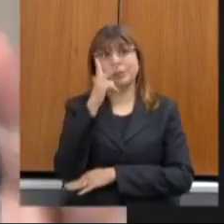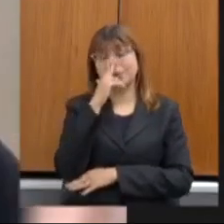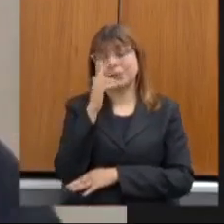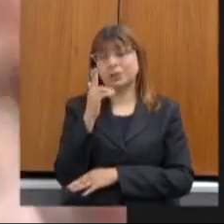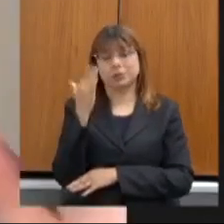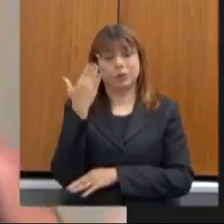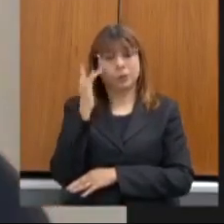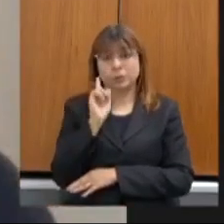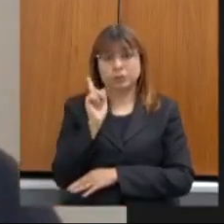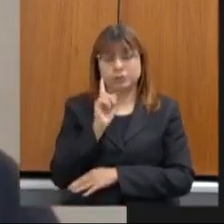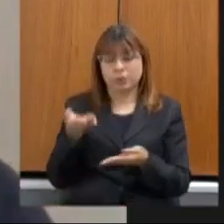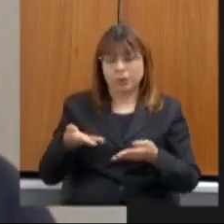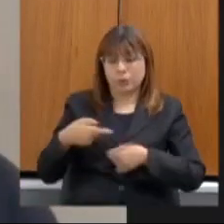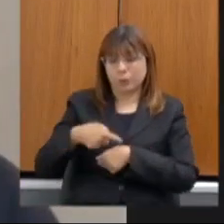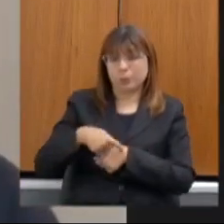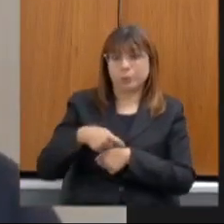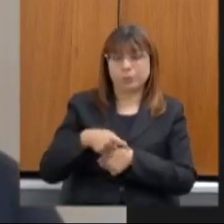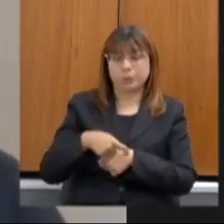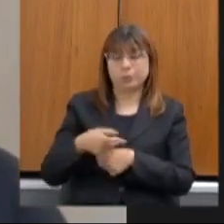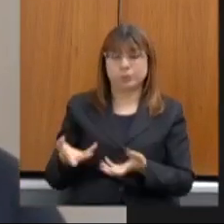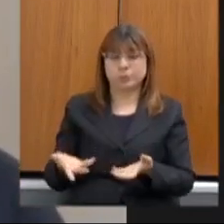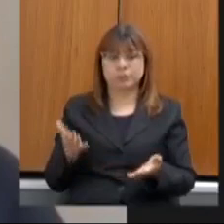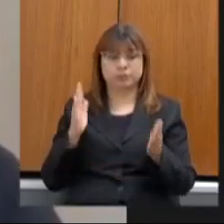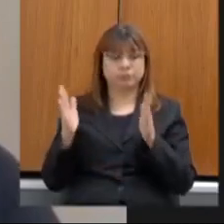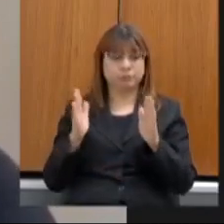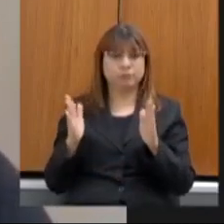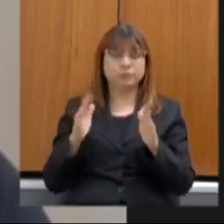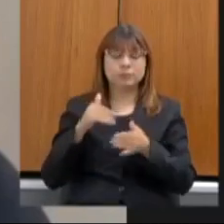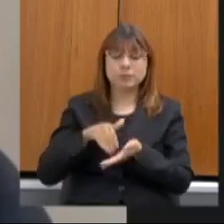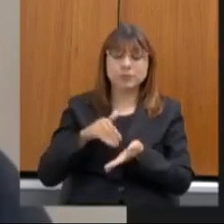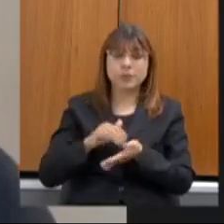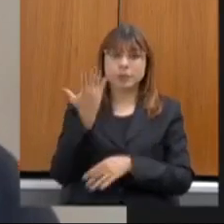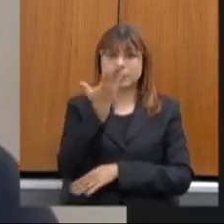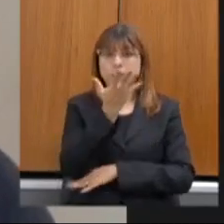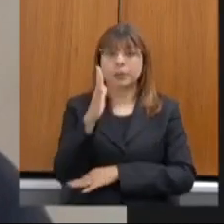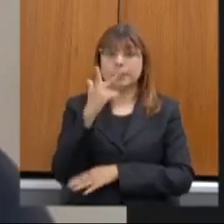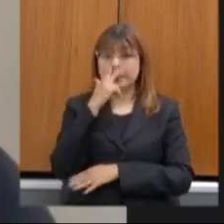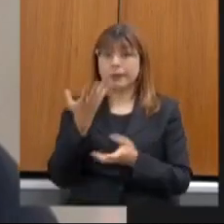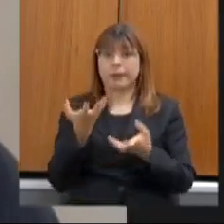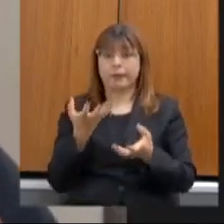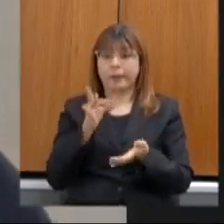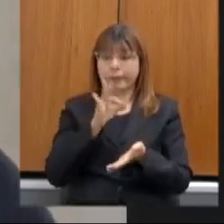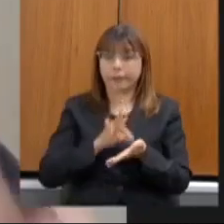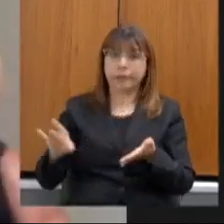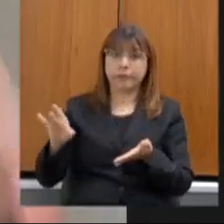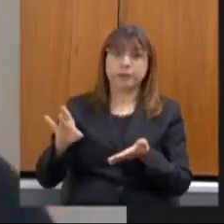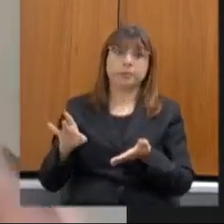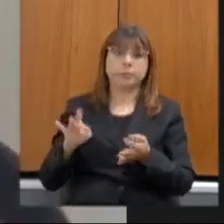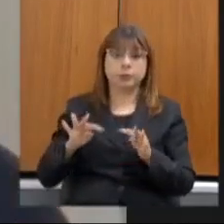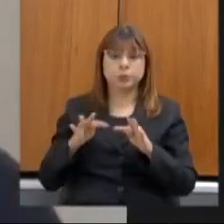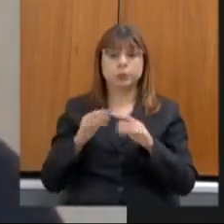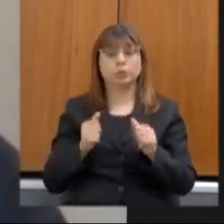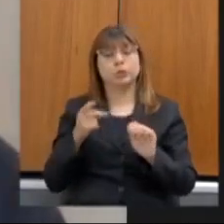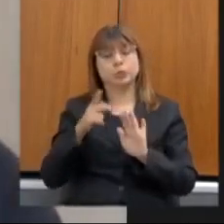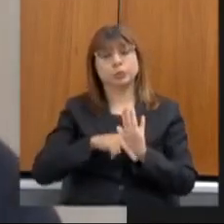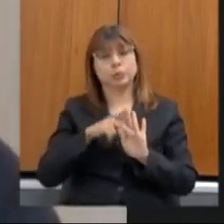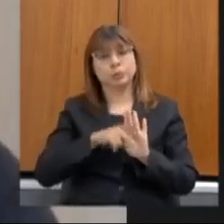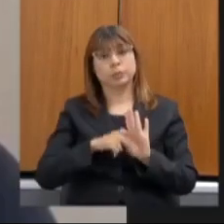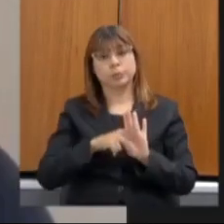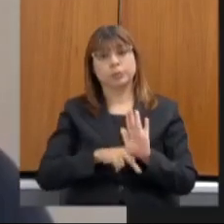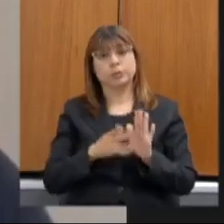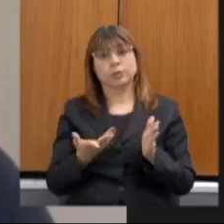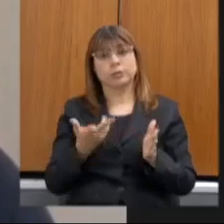não entendeu o momento que nós estamos vivendo a secretaria do meio ambiente que a ser inimiga de todo o projeto produtivo